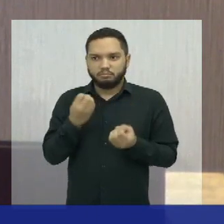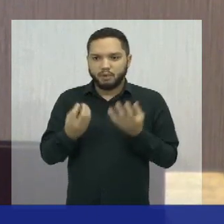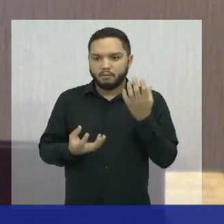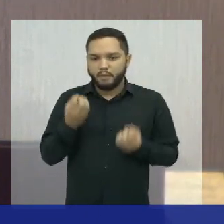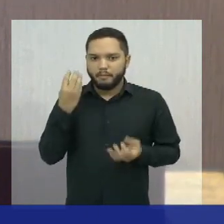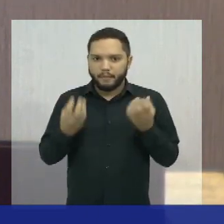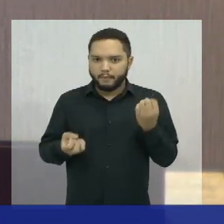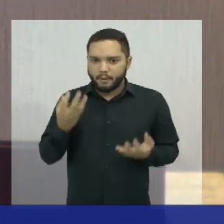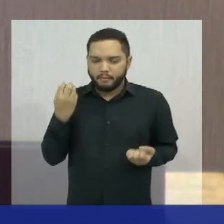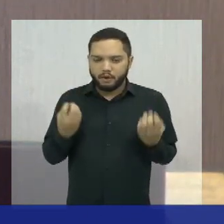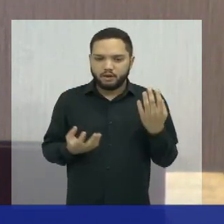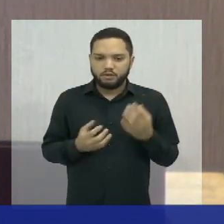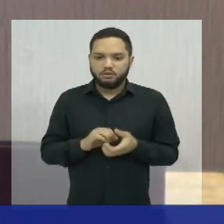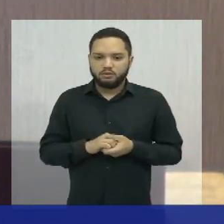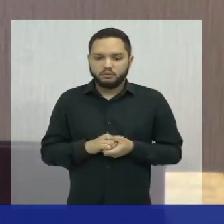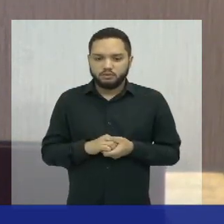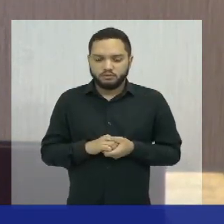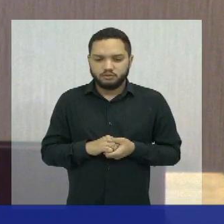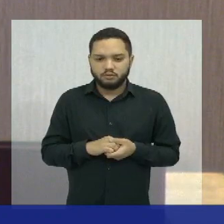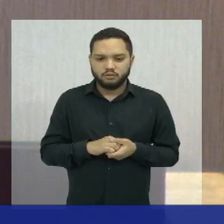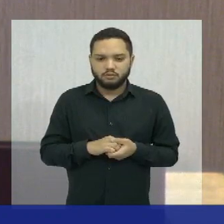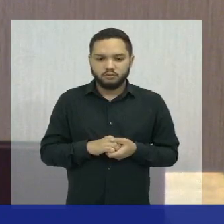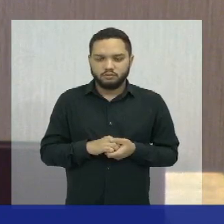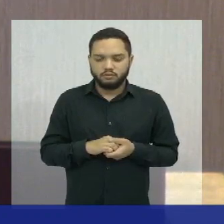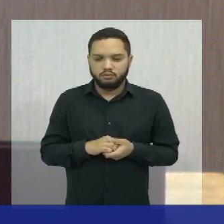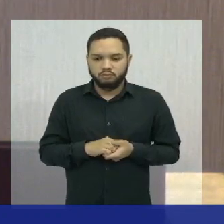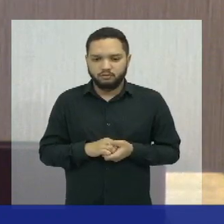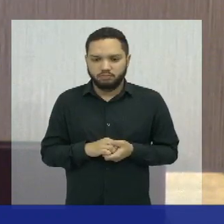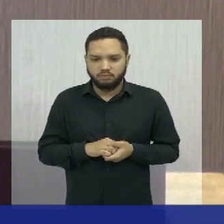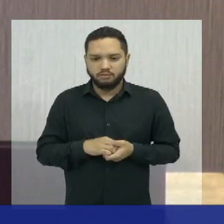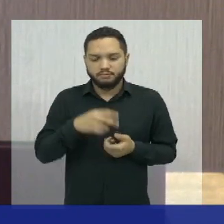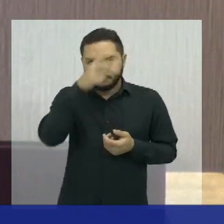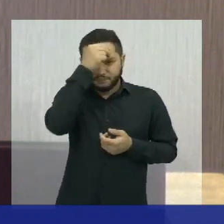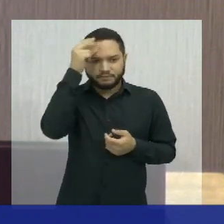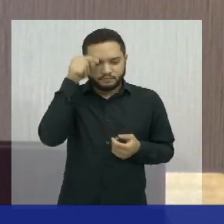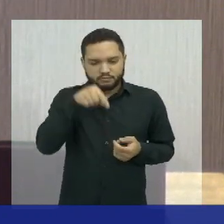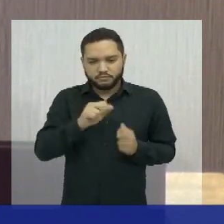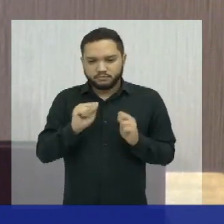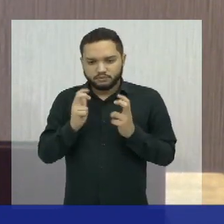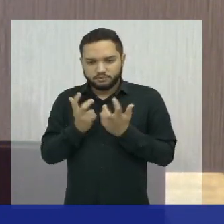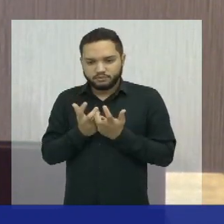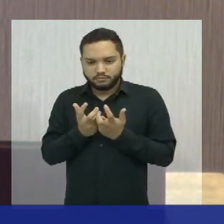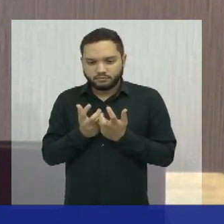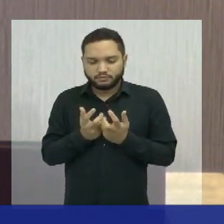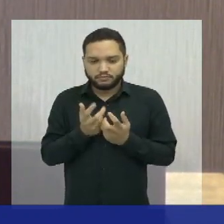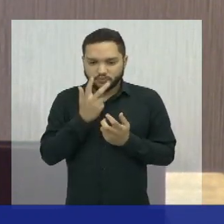sem perceber, Prefeitura, Câmara de Vereadores, nós estamos eliminando